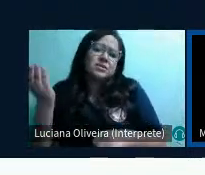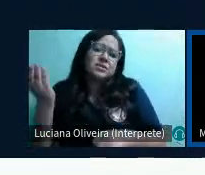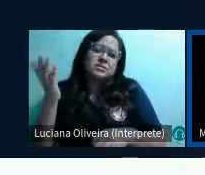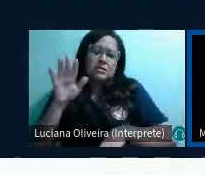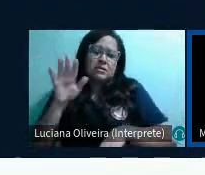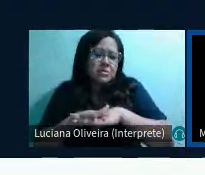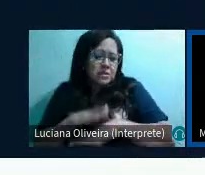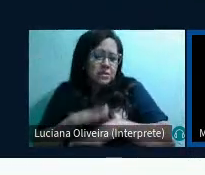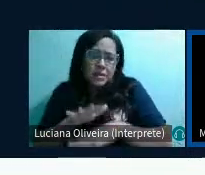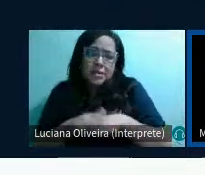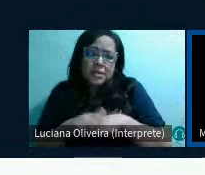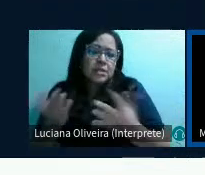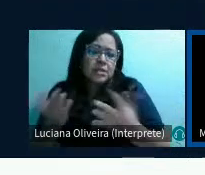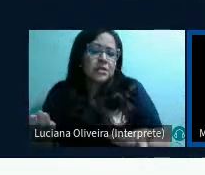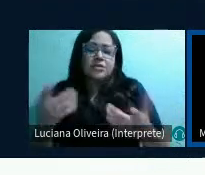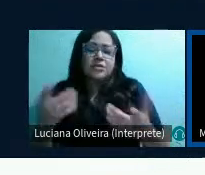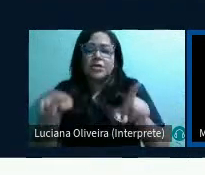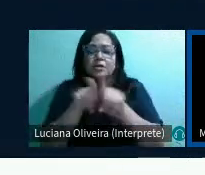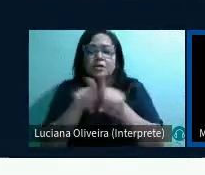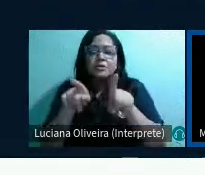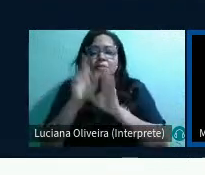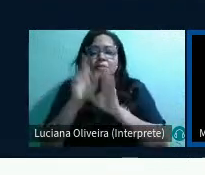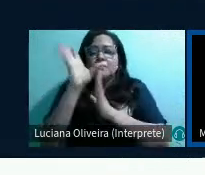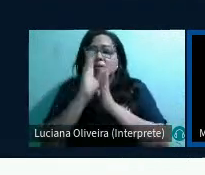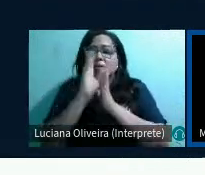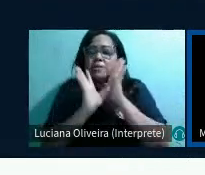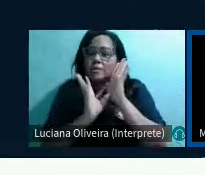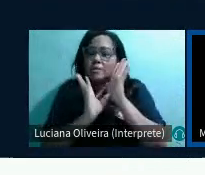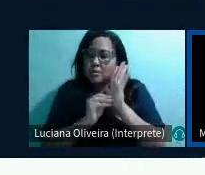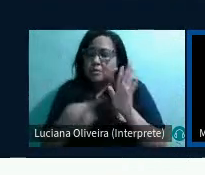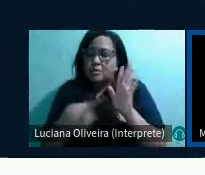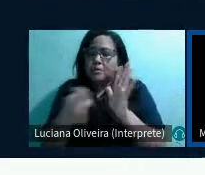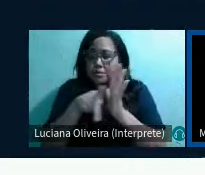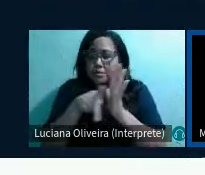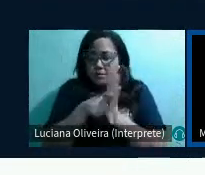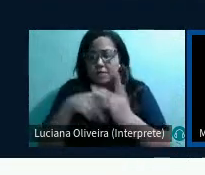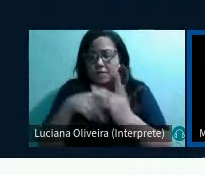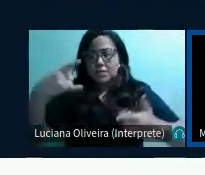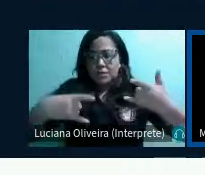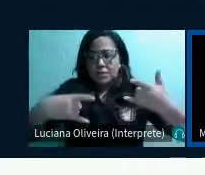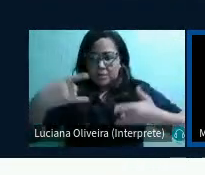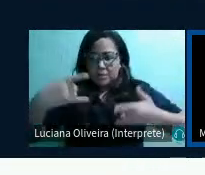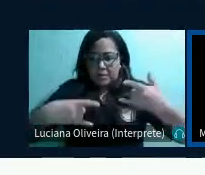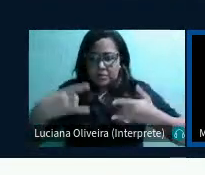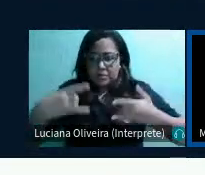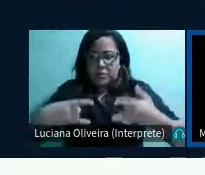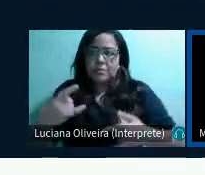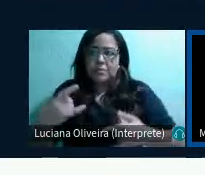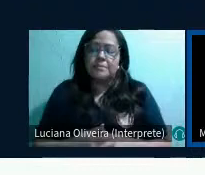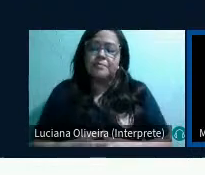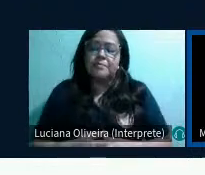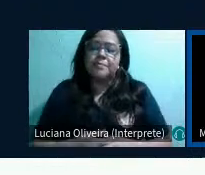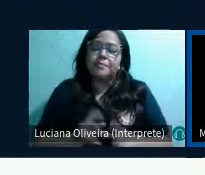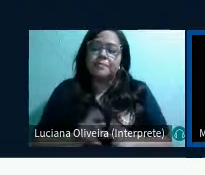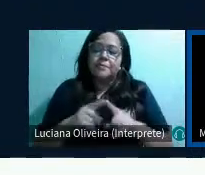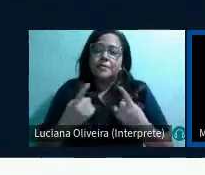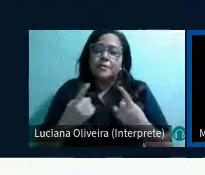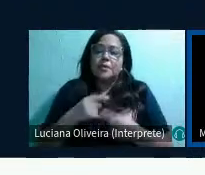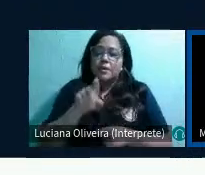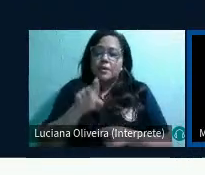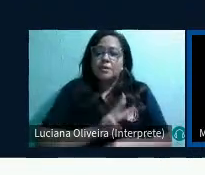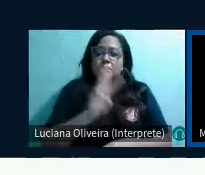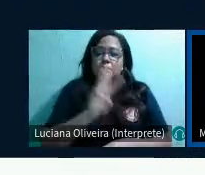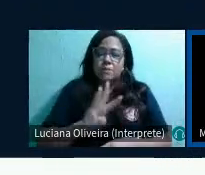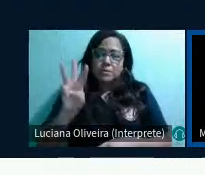alguns conteúdos da robótica. No site da OBR, vocês